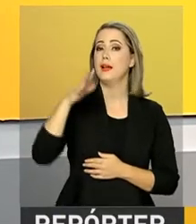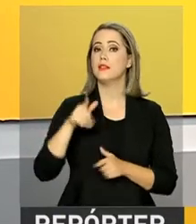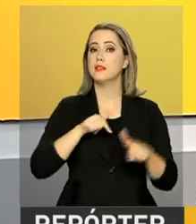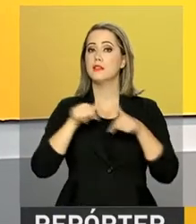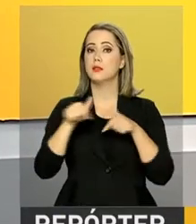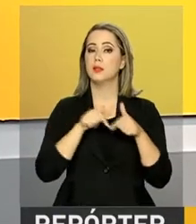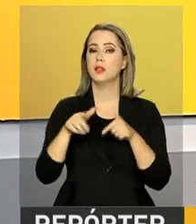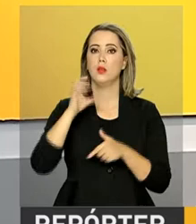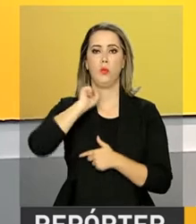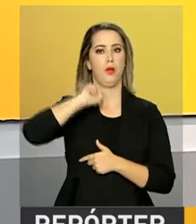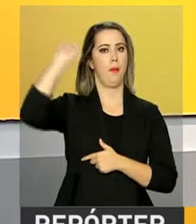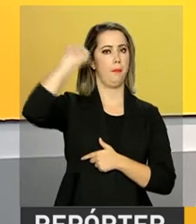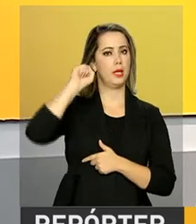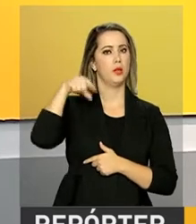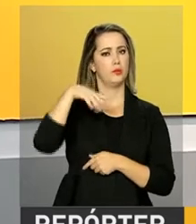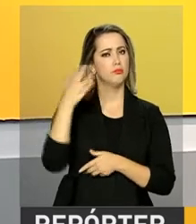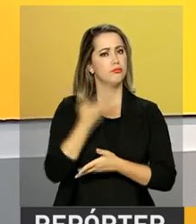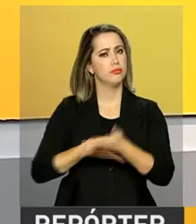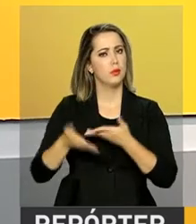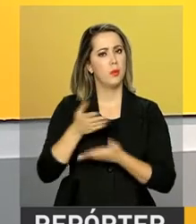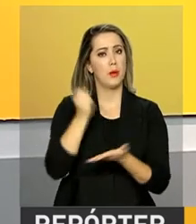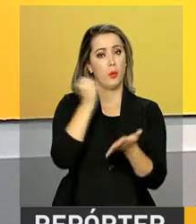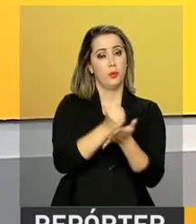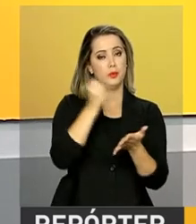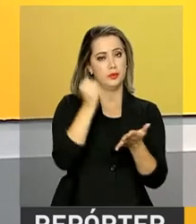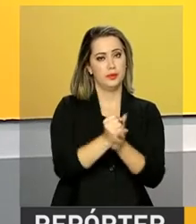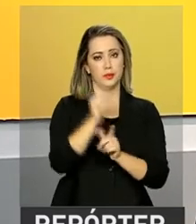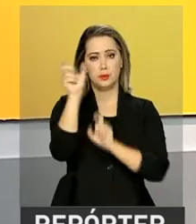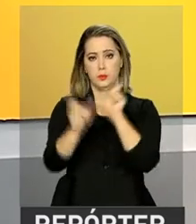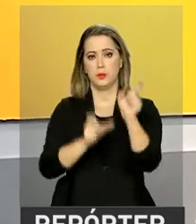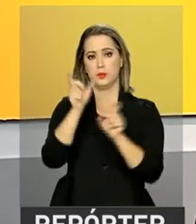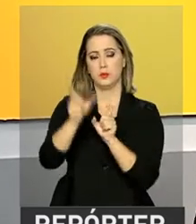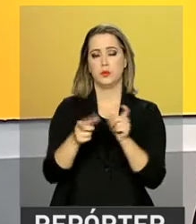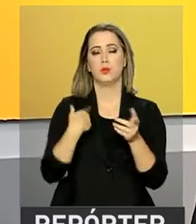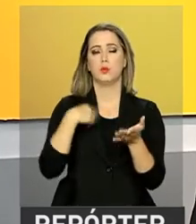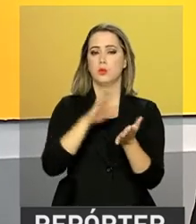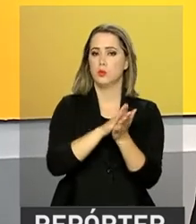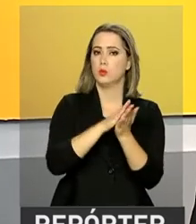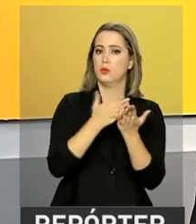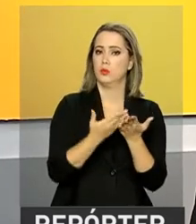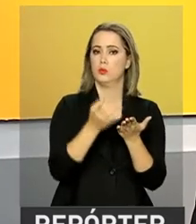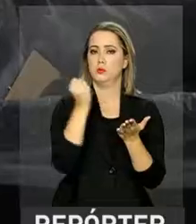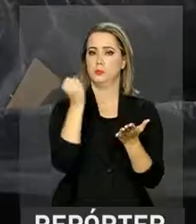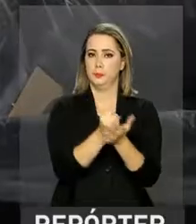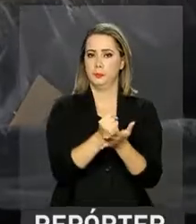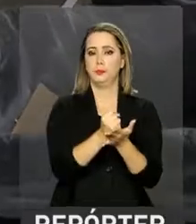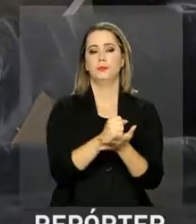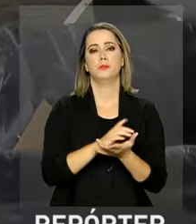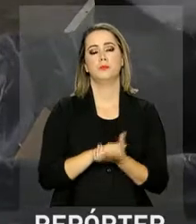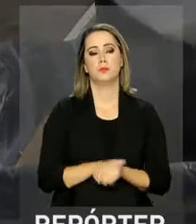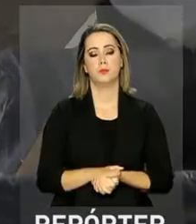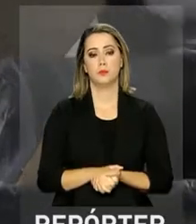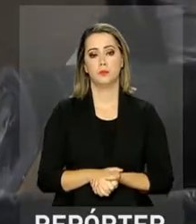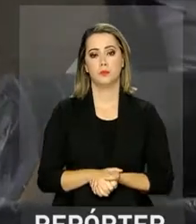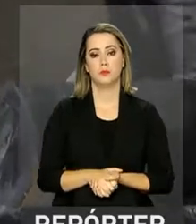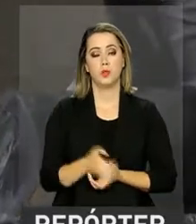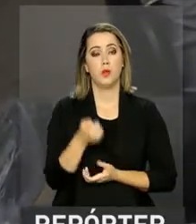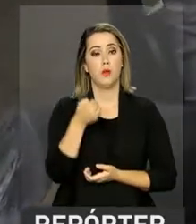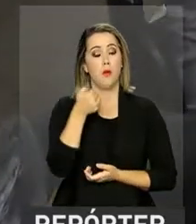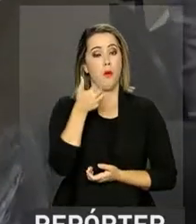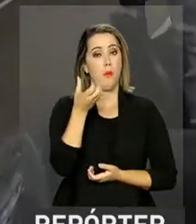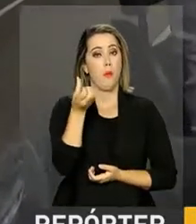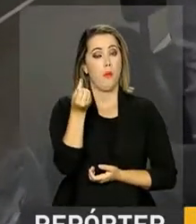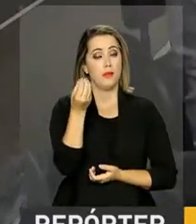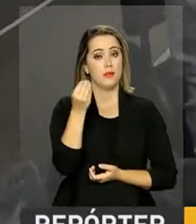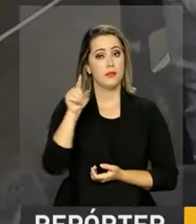o mercado brasileiro voltou a contratar trabalhadores com carteira assinada foram quase 60